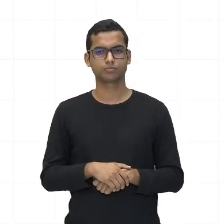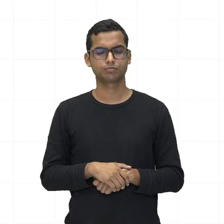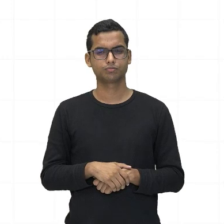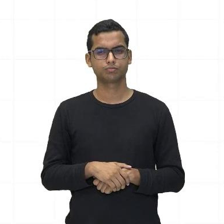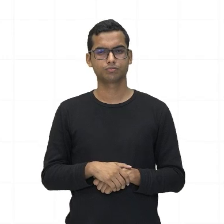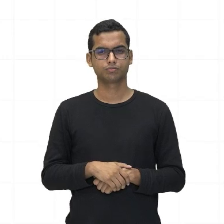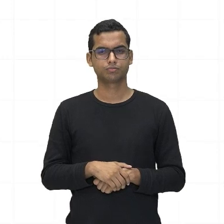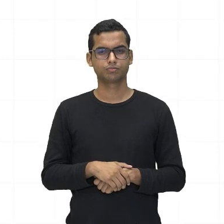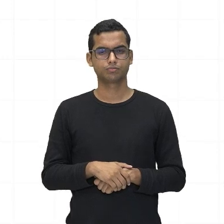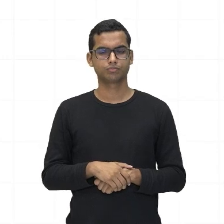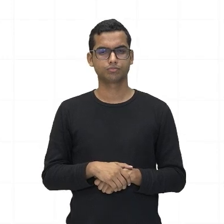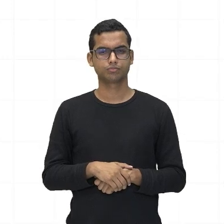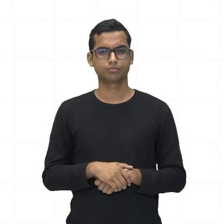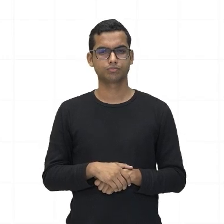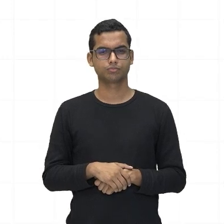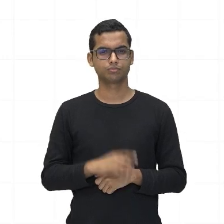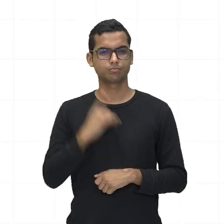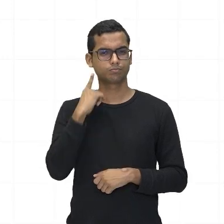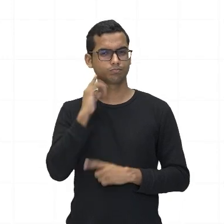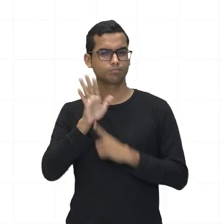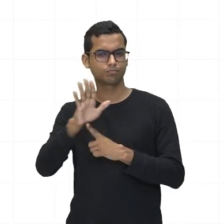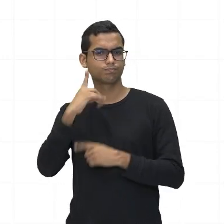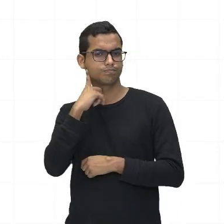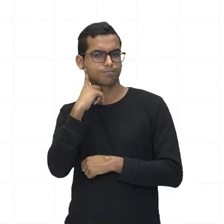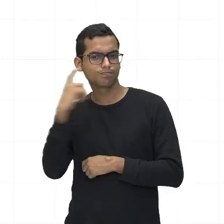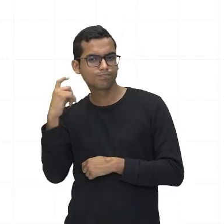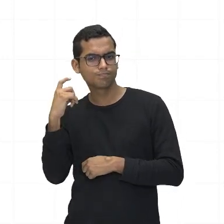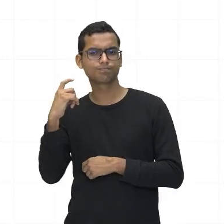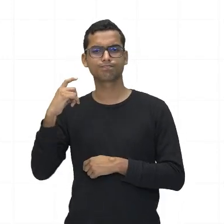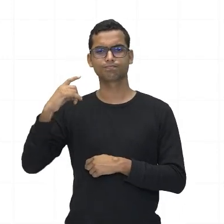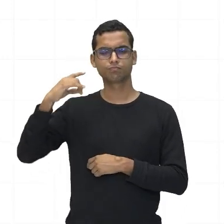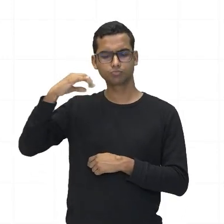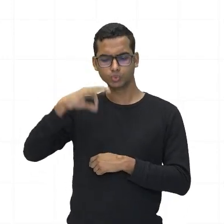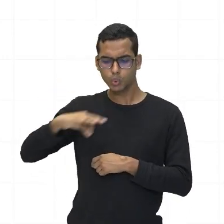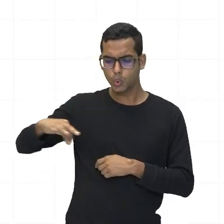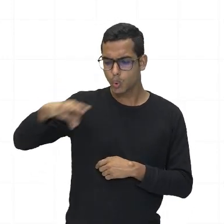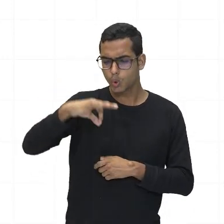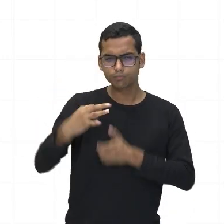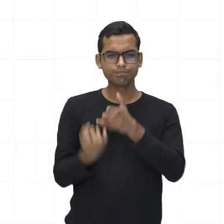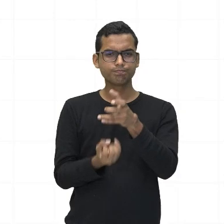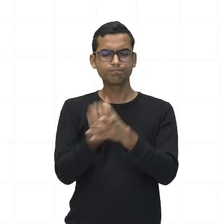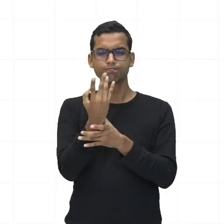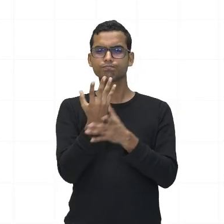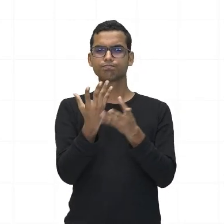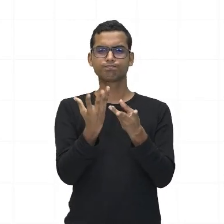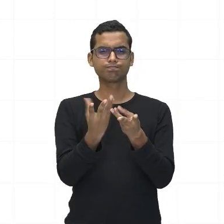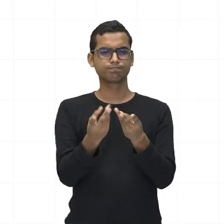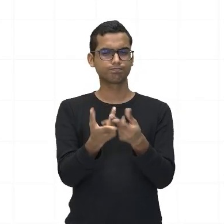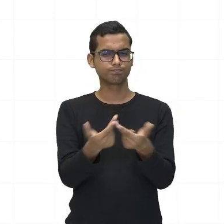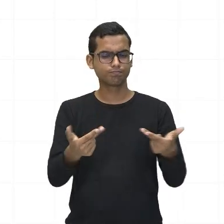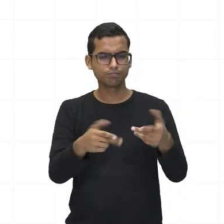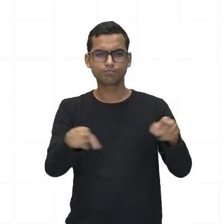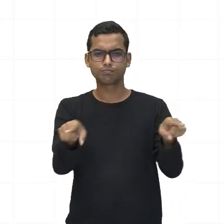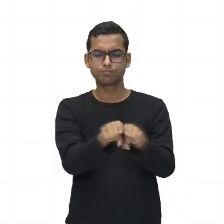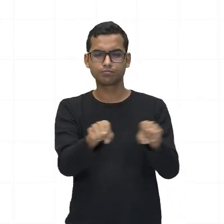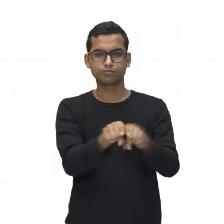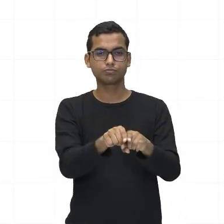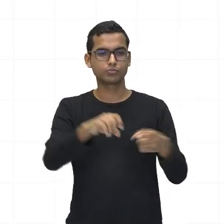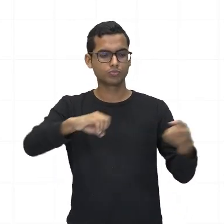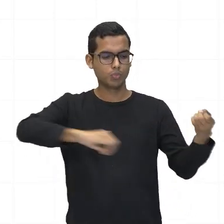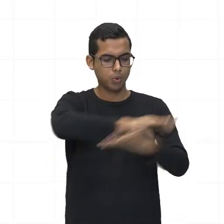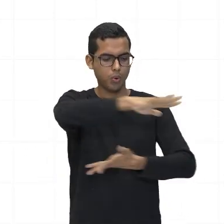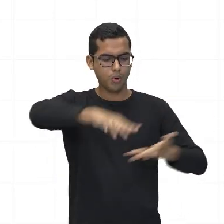o símbolo que representa um som sagrado que dá origem à matéria, ao mundo, ao universo, como